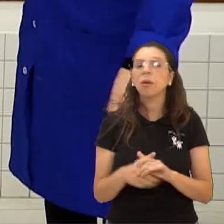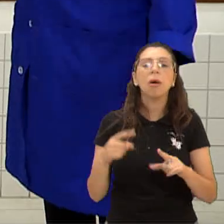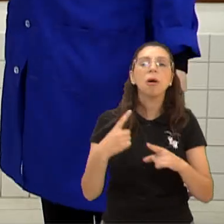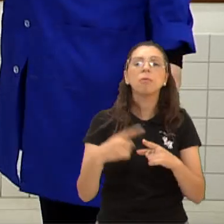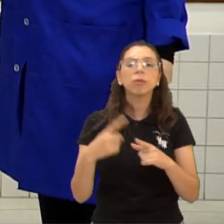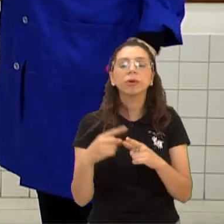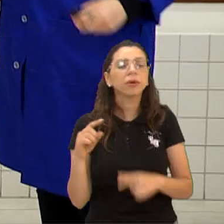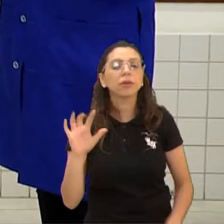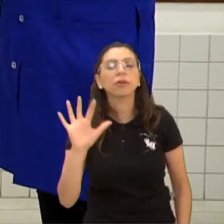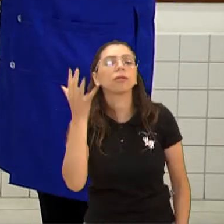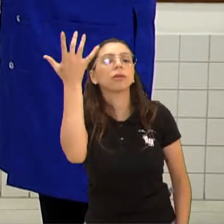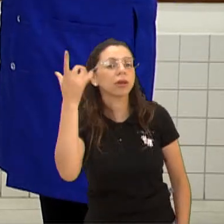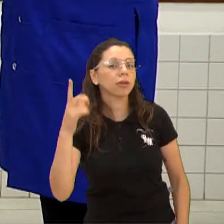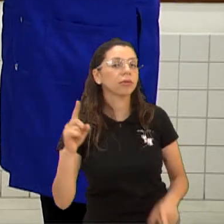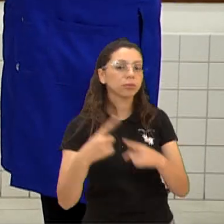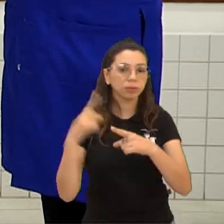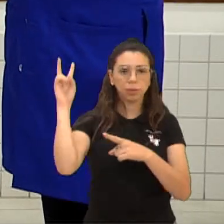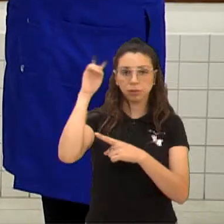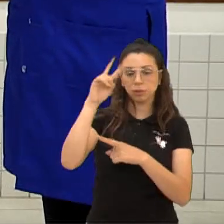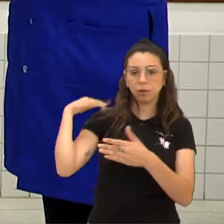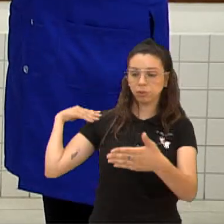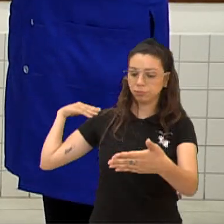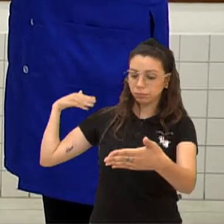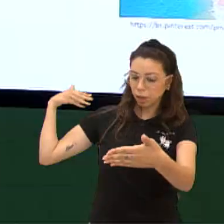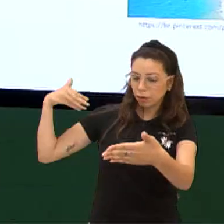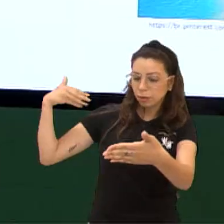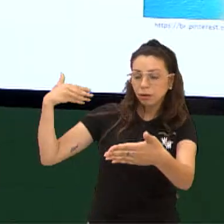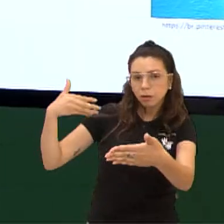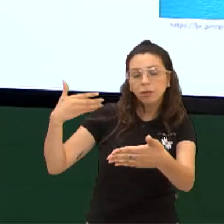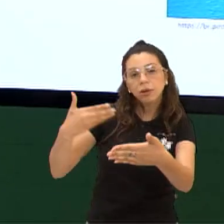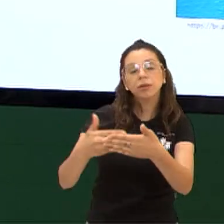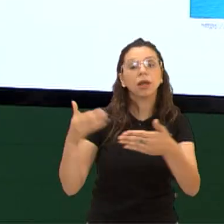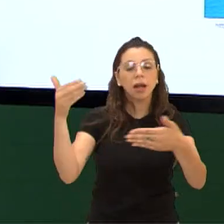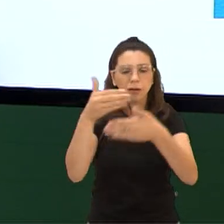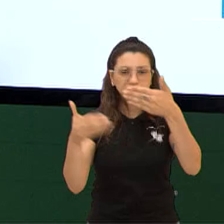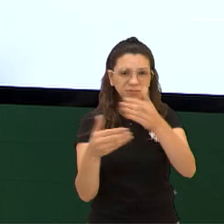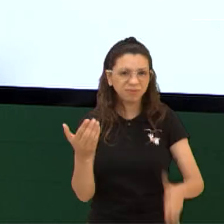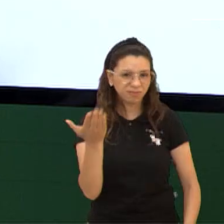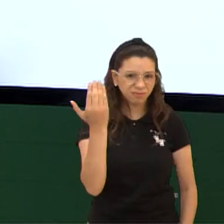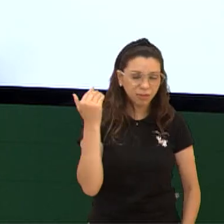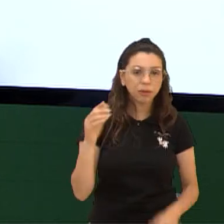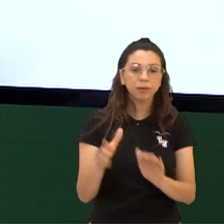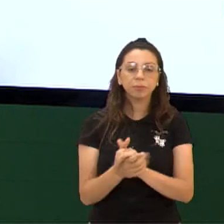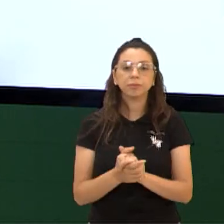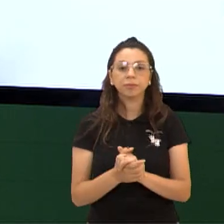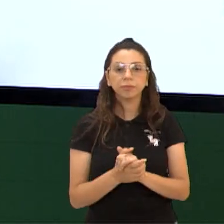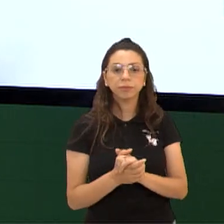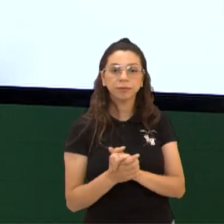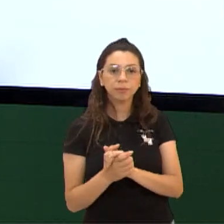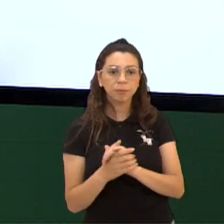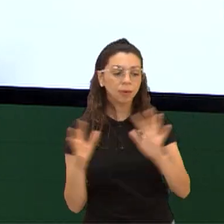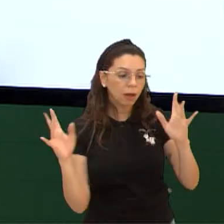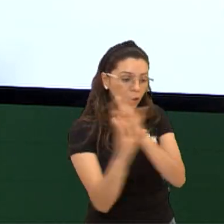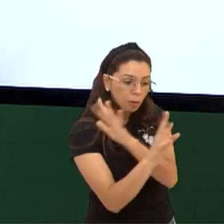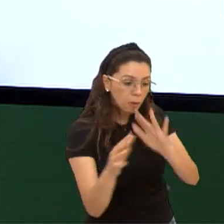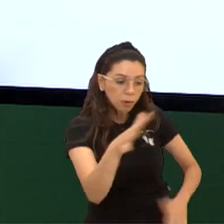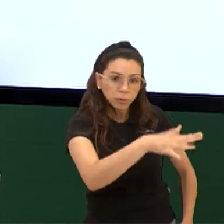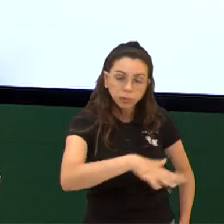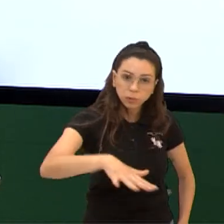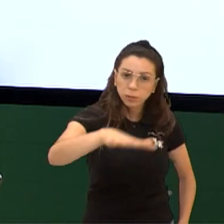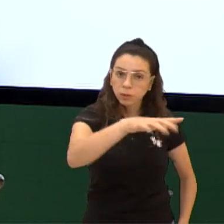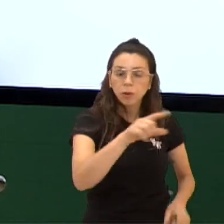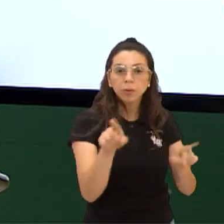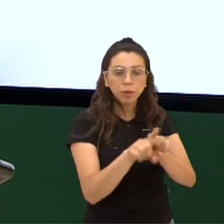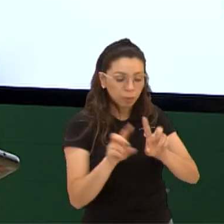Já é histórico. Falamos aqui há 2, 3 slides que a colonização, tanto a de povoamento quanto a